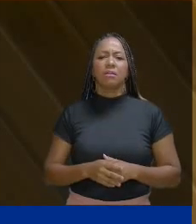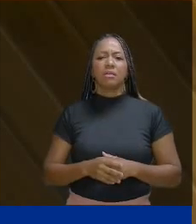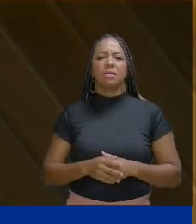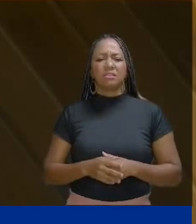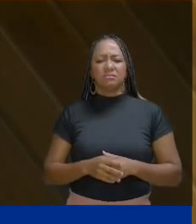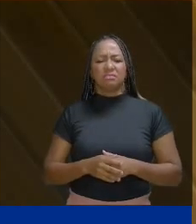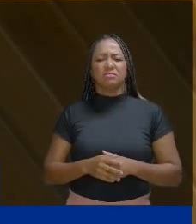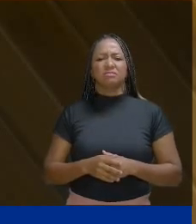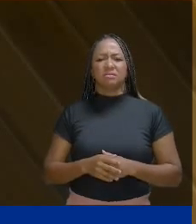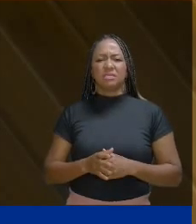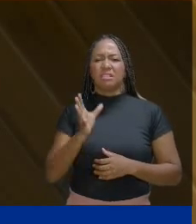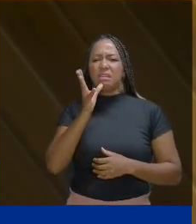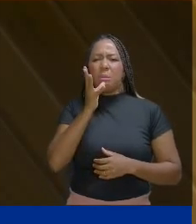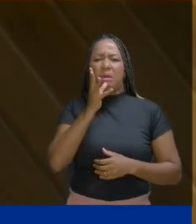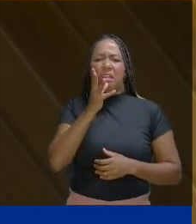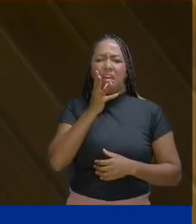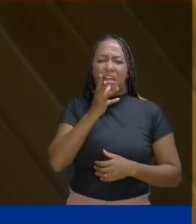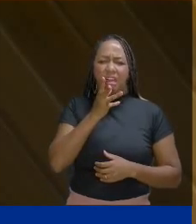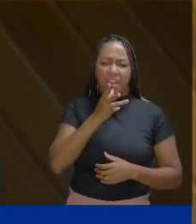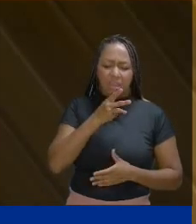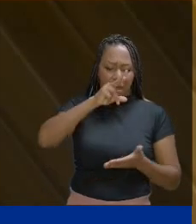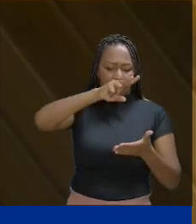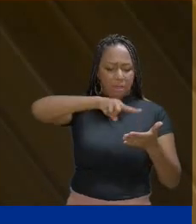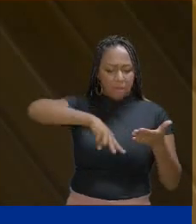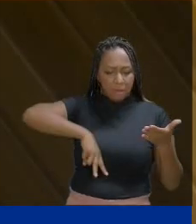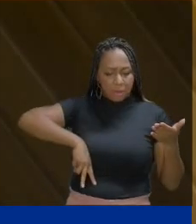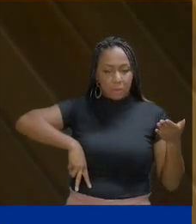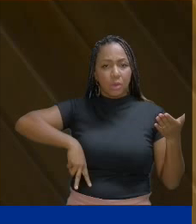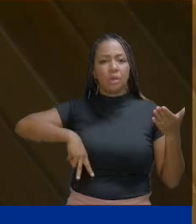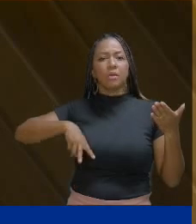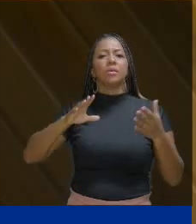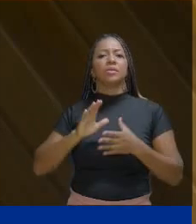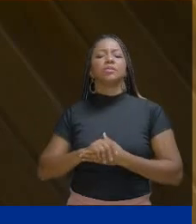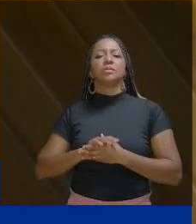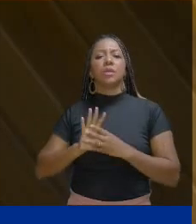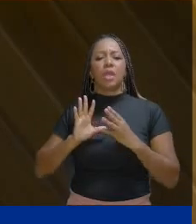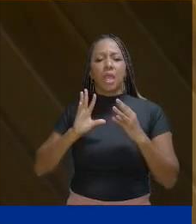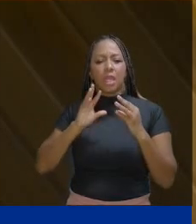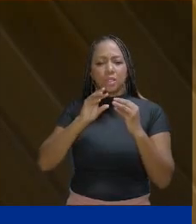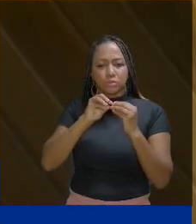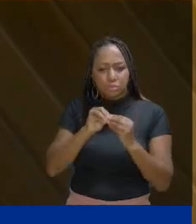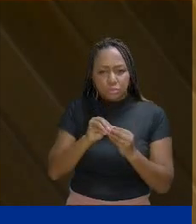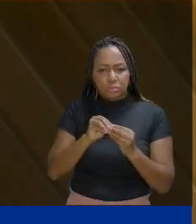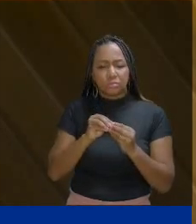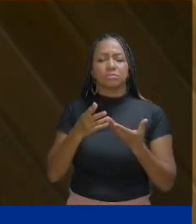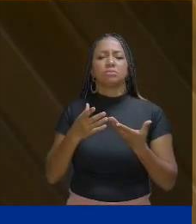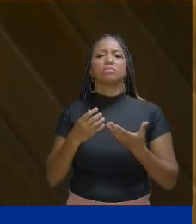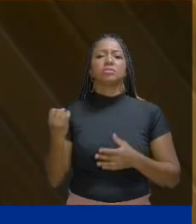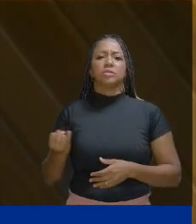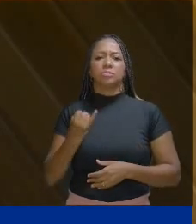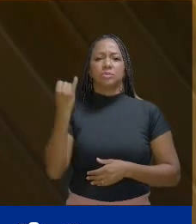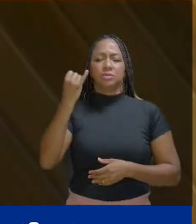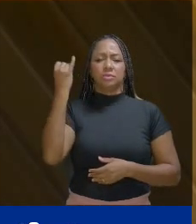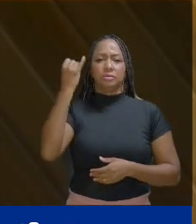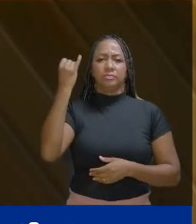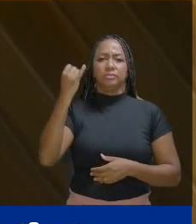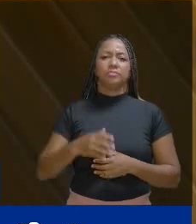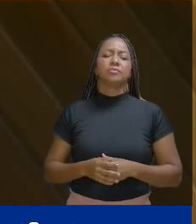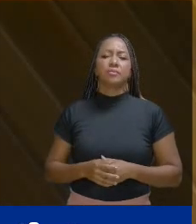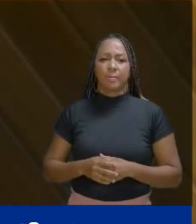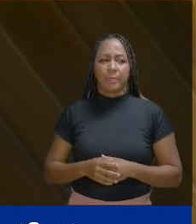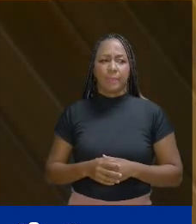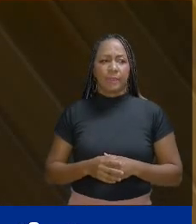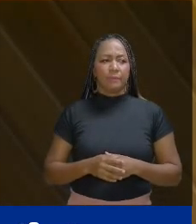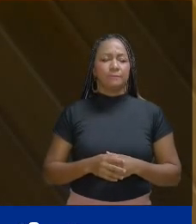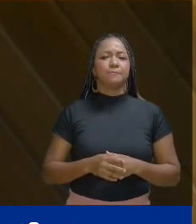tornar cansativa a leitura, eu farei um breve resumo dos principais pontos do voto. Quanto